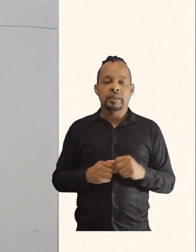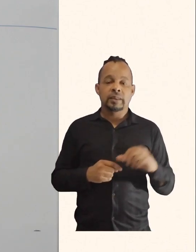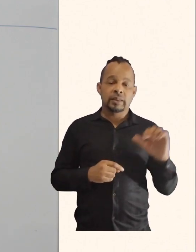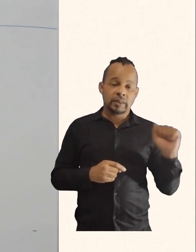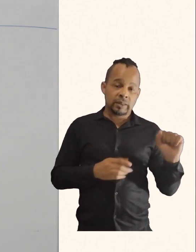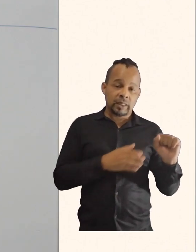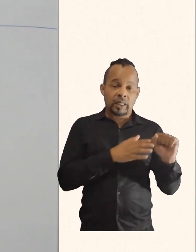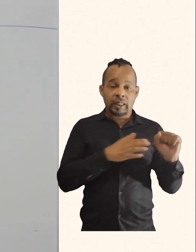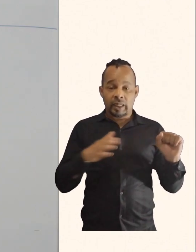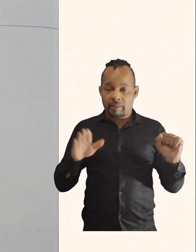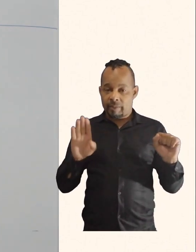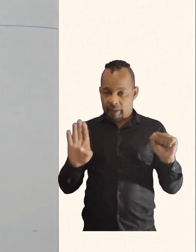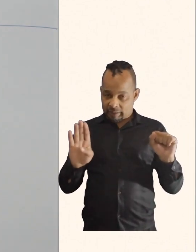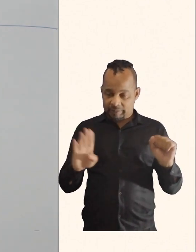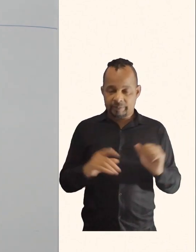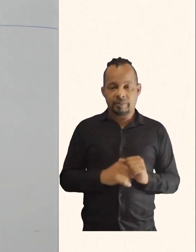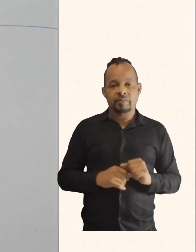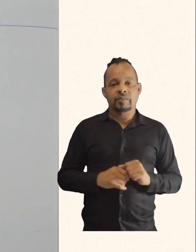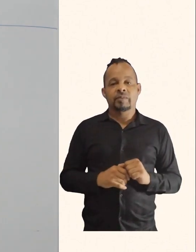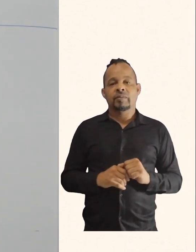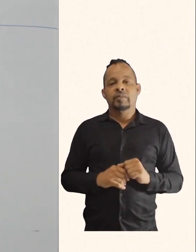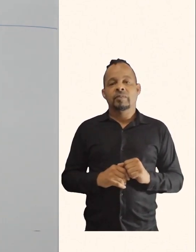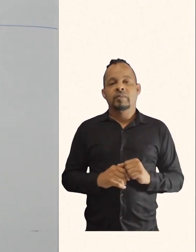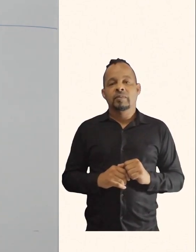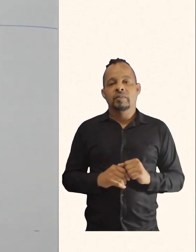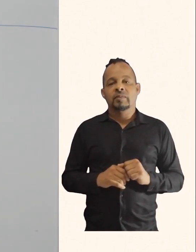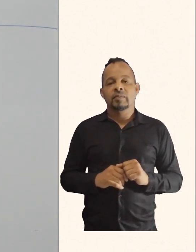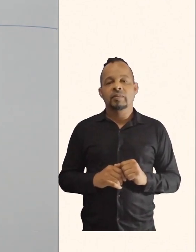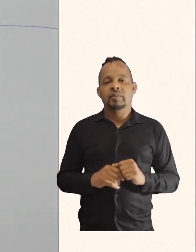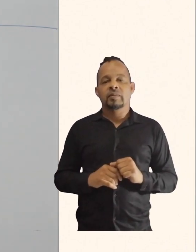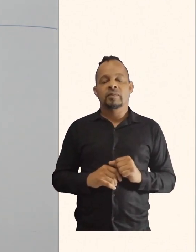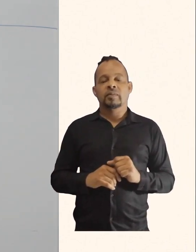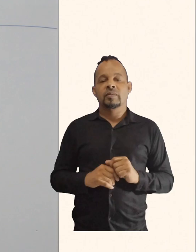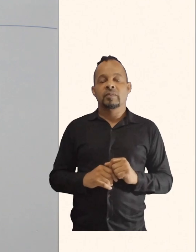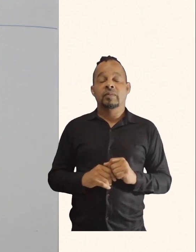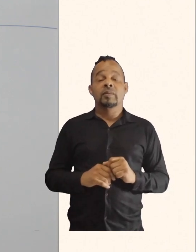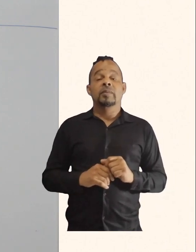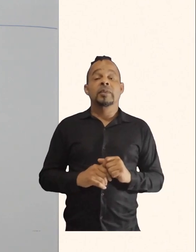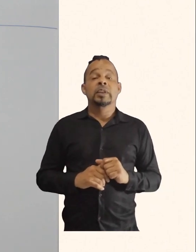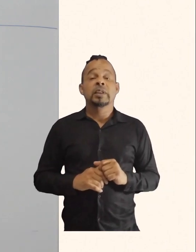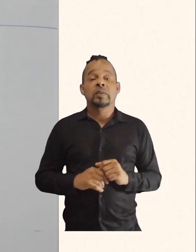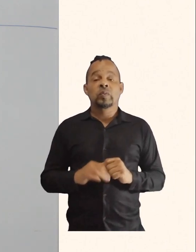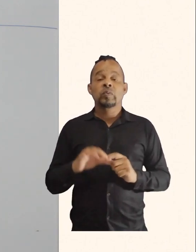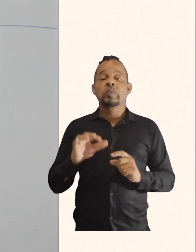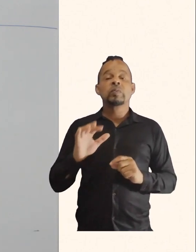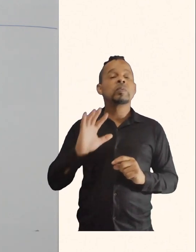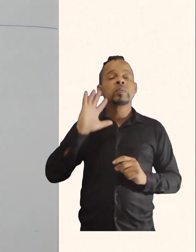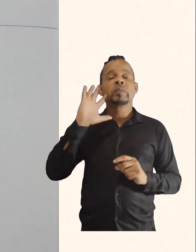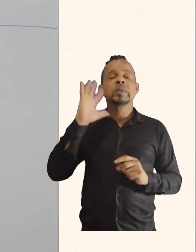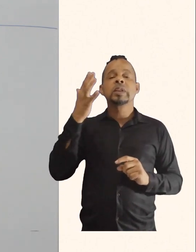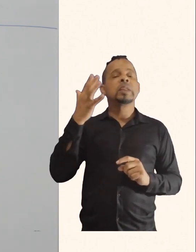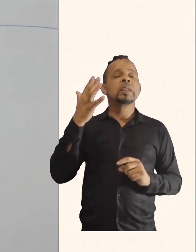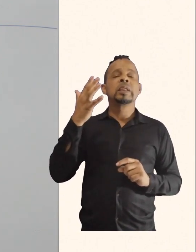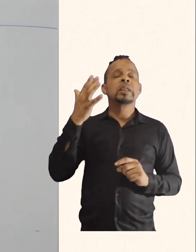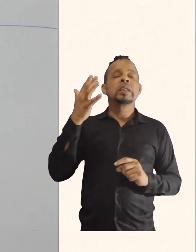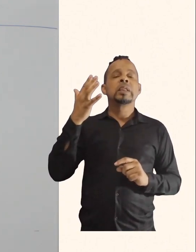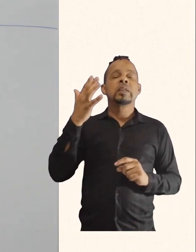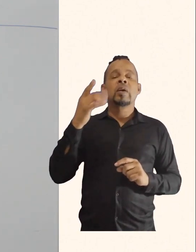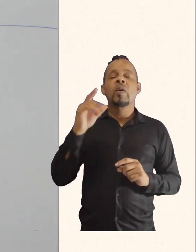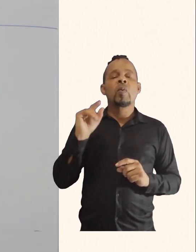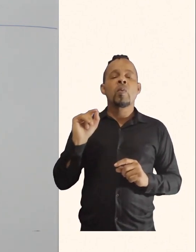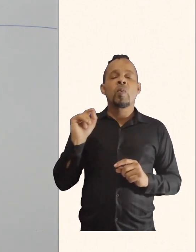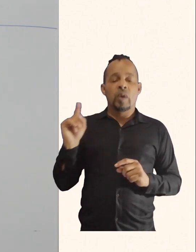até B. Beleza? Muito bem. Vamos então definir agora quem é o